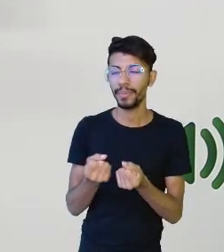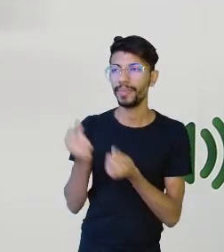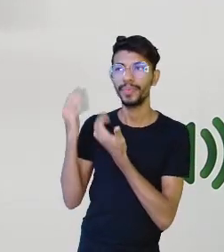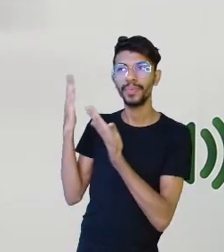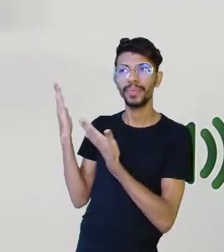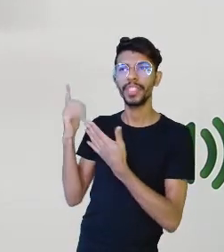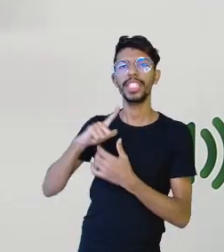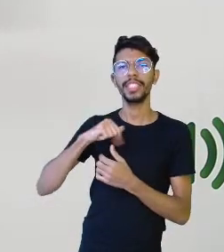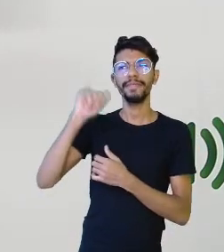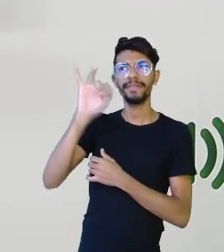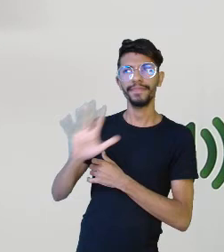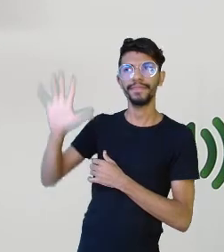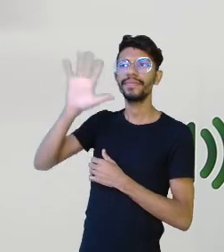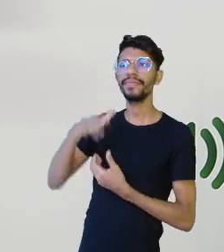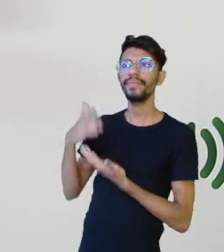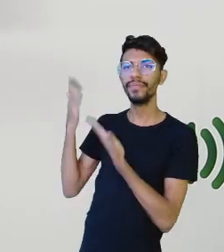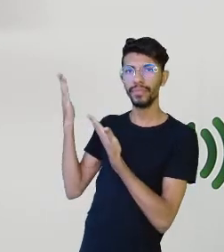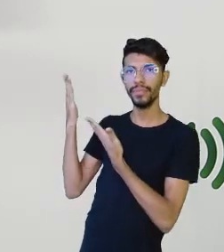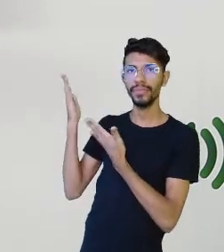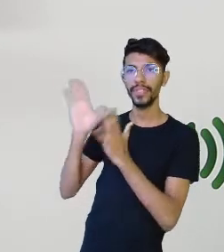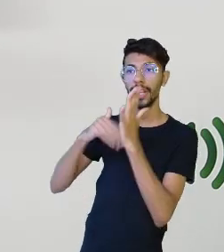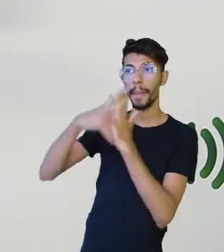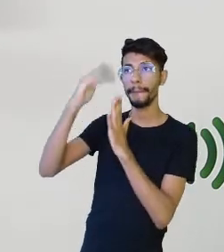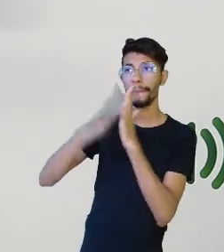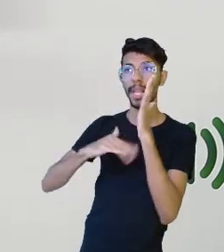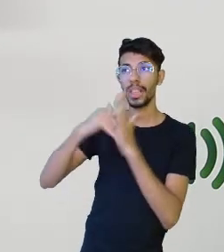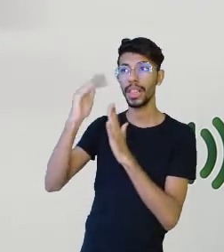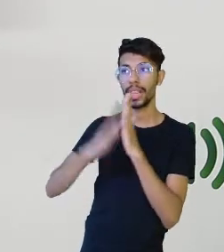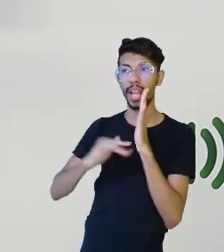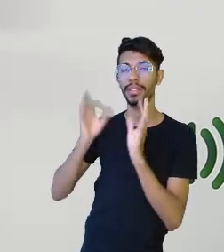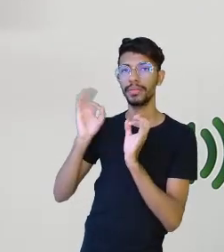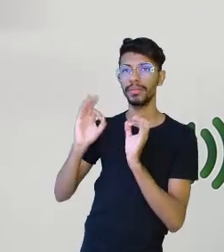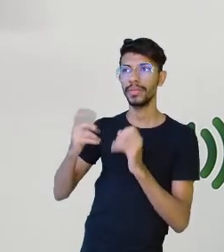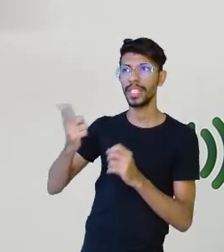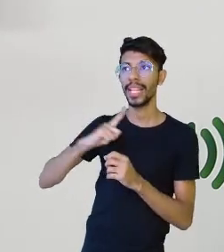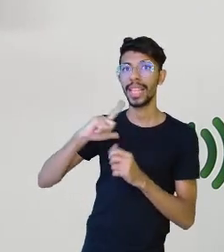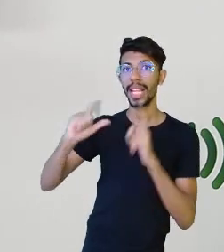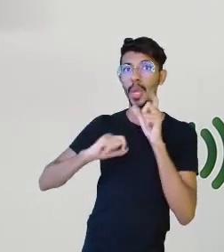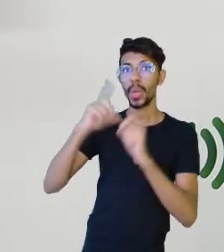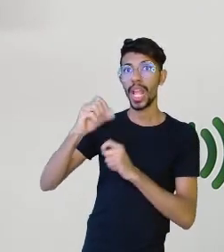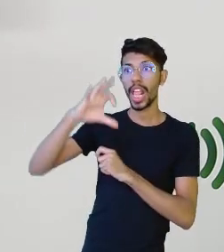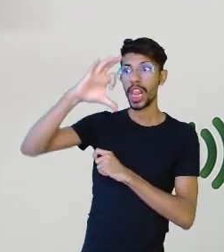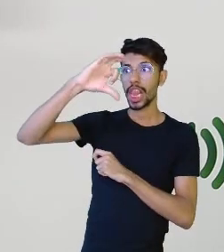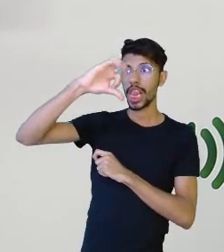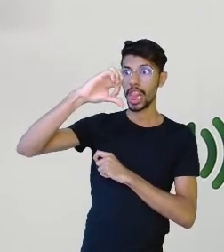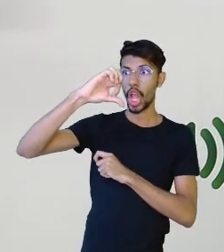a minha figura destacada. Ela tem 9